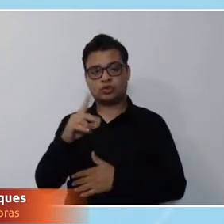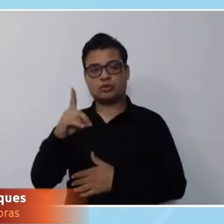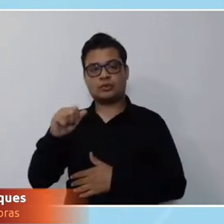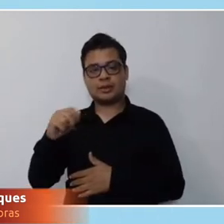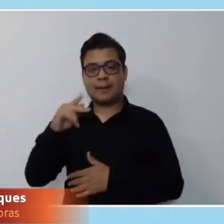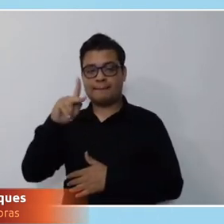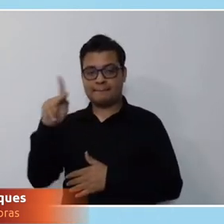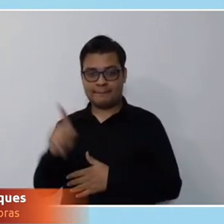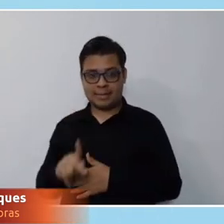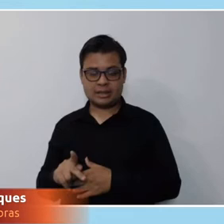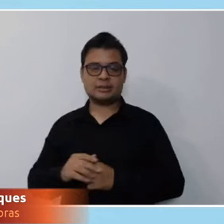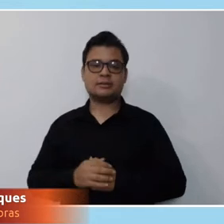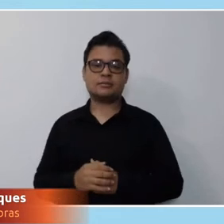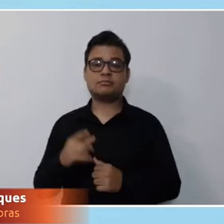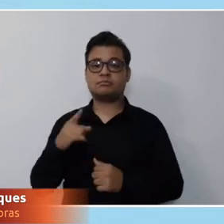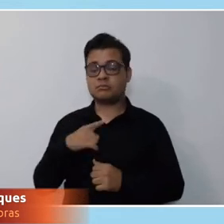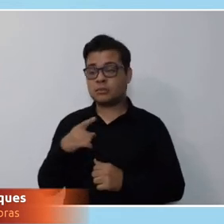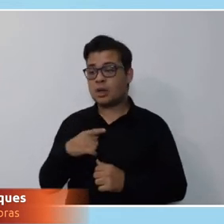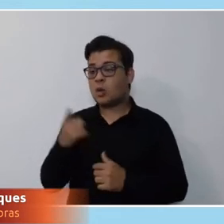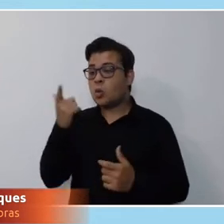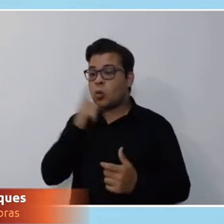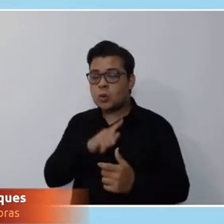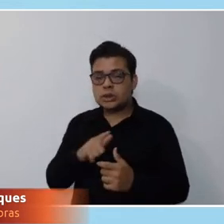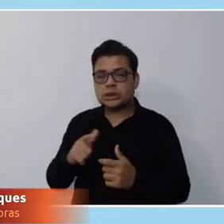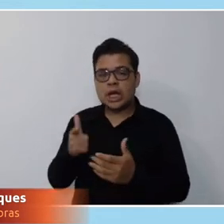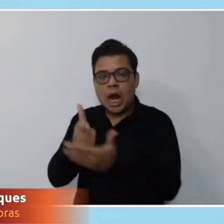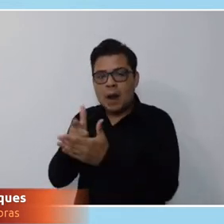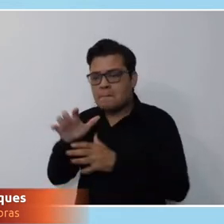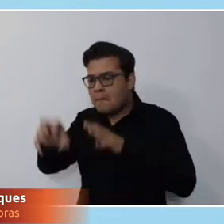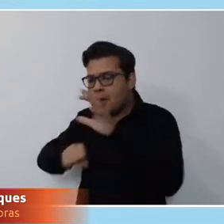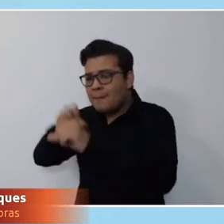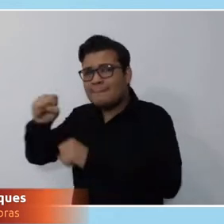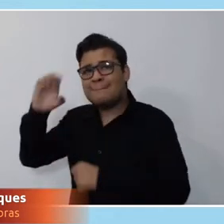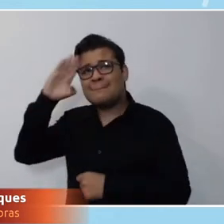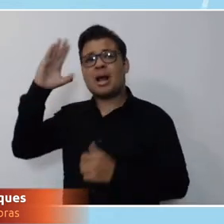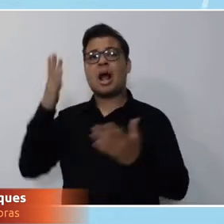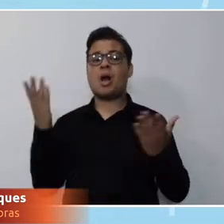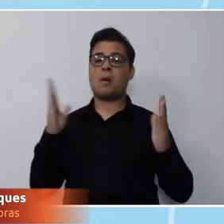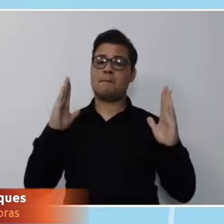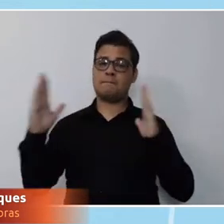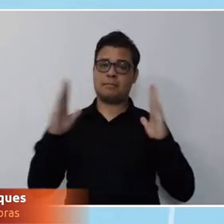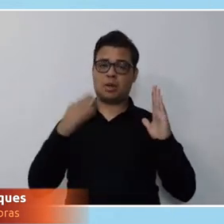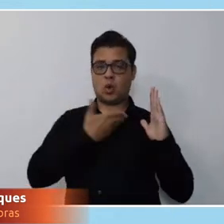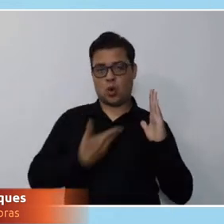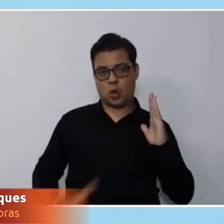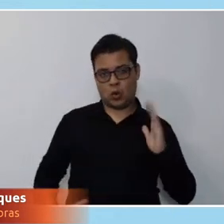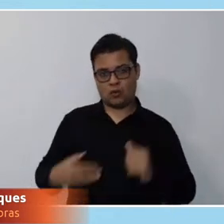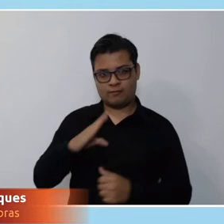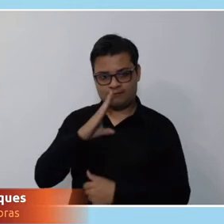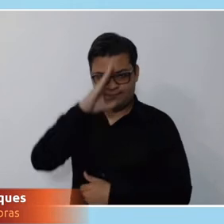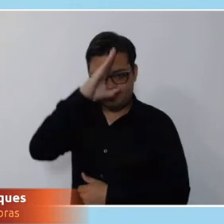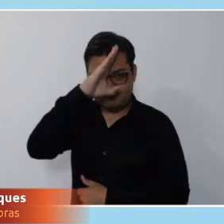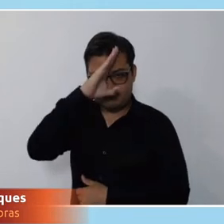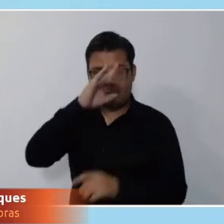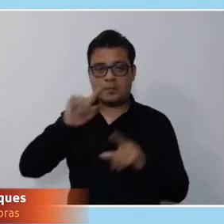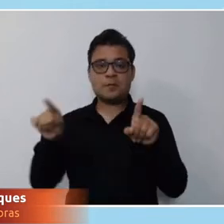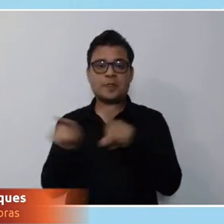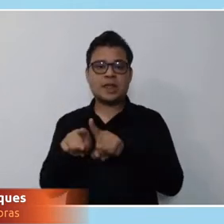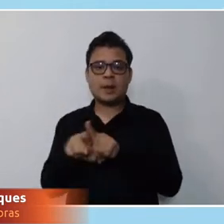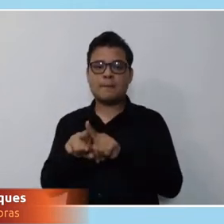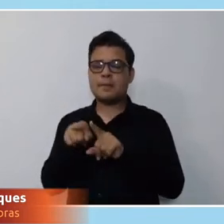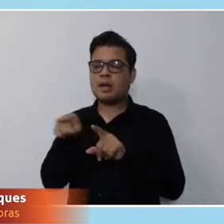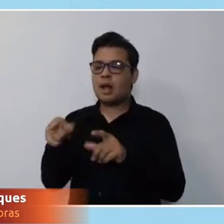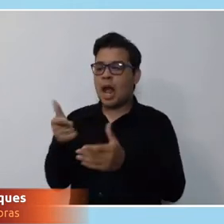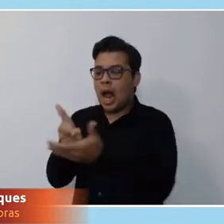armas, ocorrida durante o governo de Jair Bolsonaro, e também a diminuição do controle sobre esses